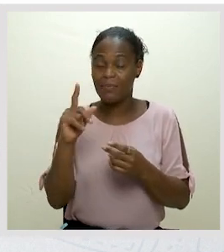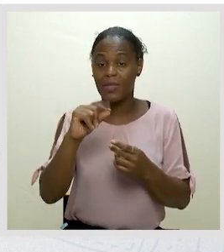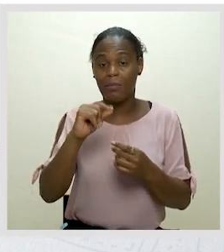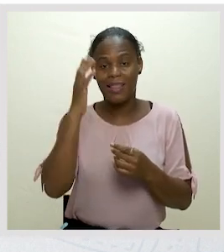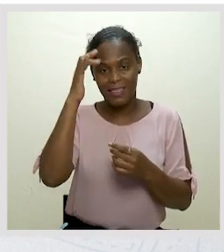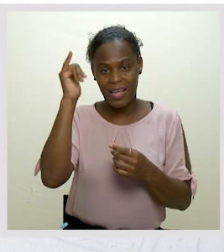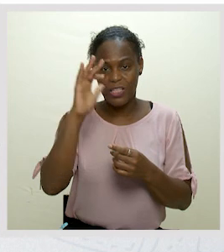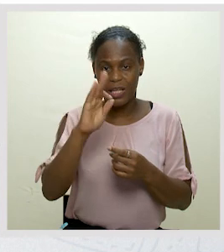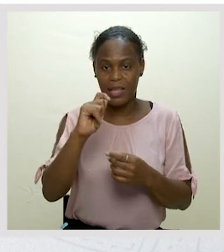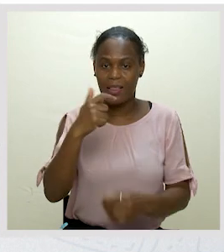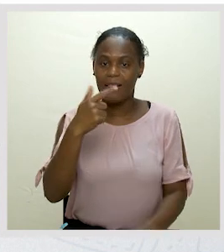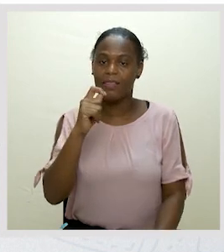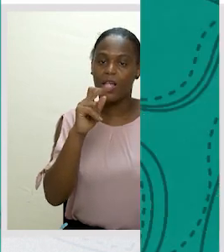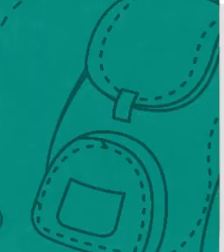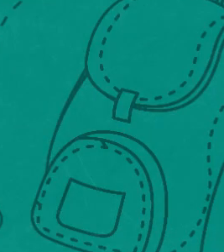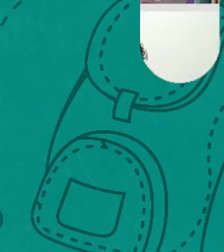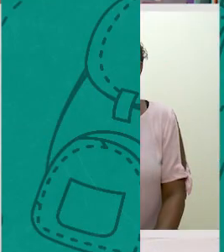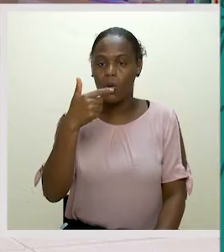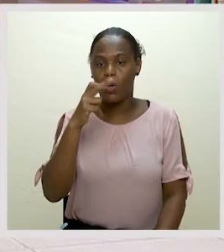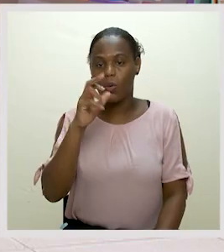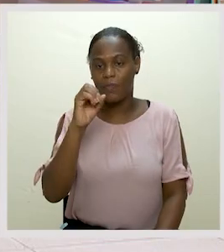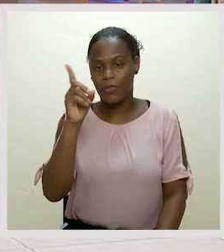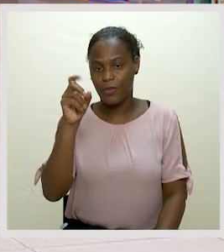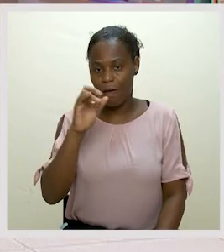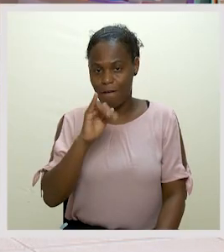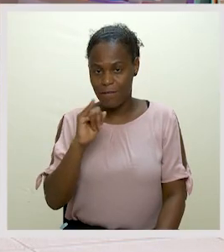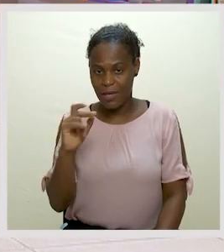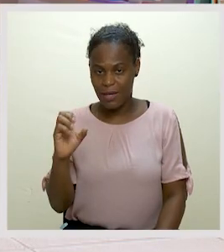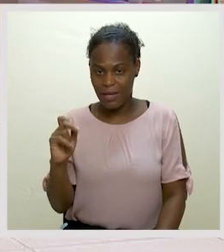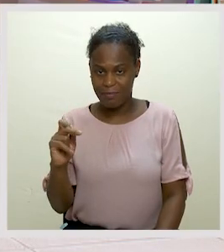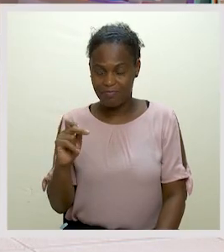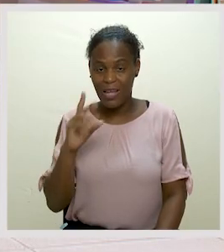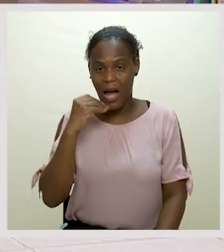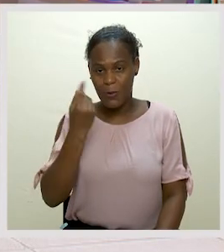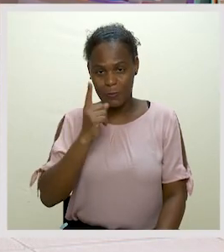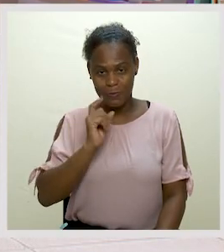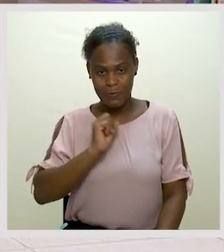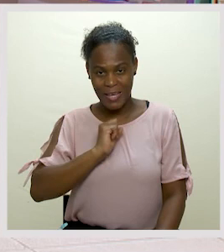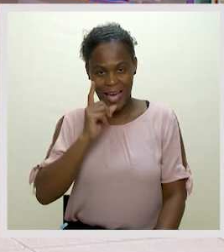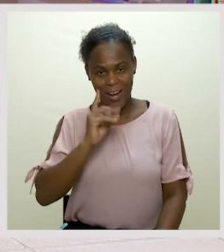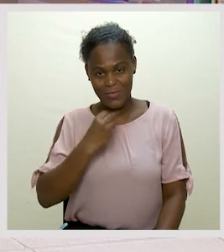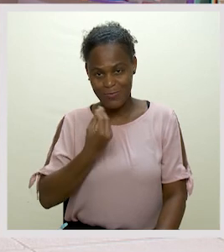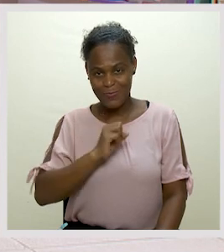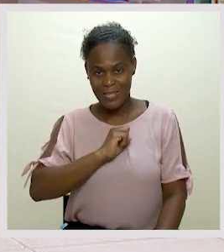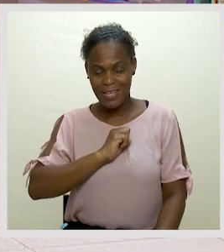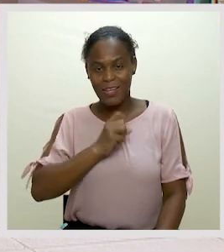ideias heterotrófica. Minhas alunas e meus alunos, estamos no fim